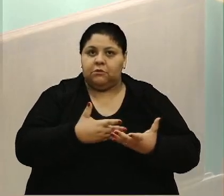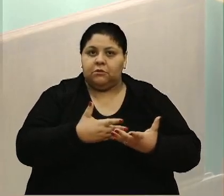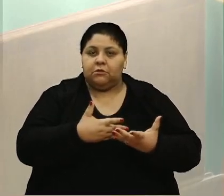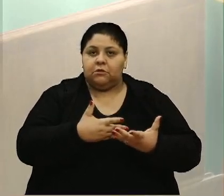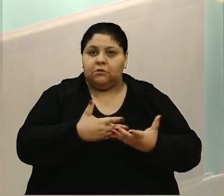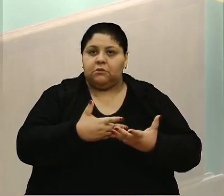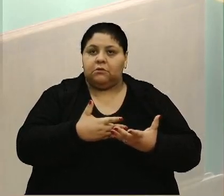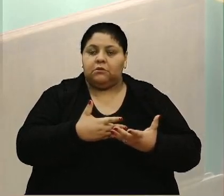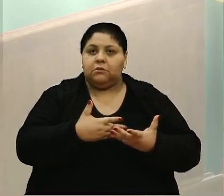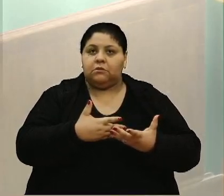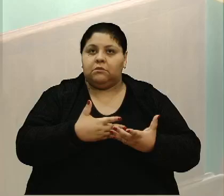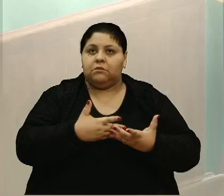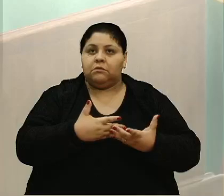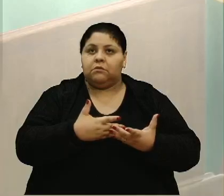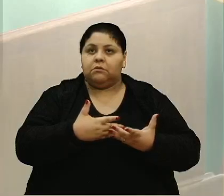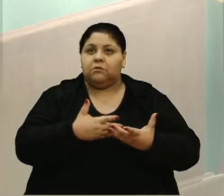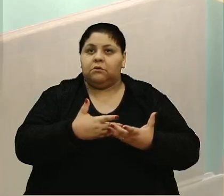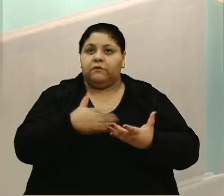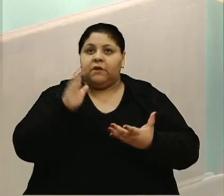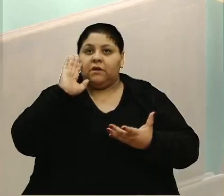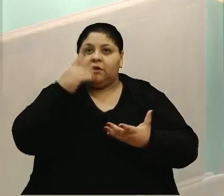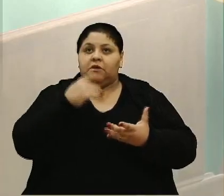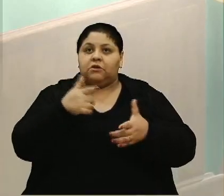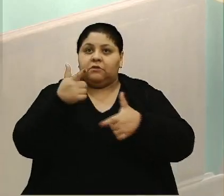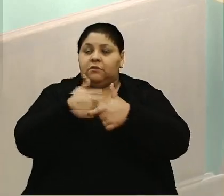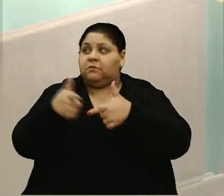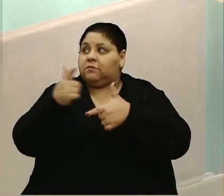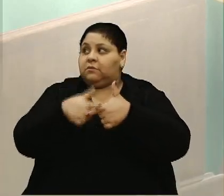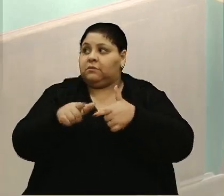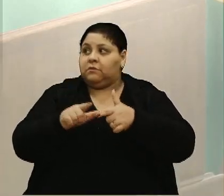que vai resolver o problema. Mas quando